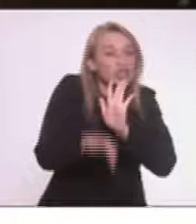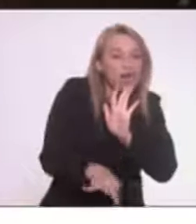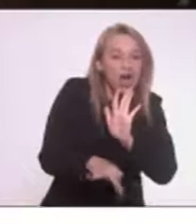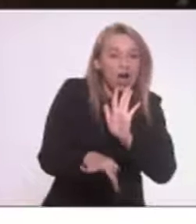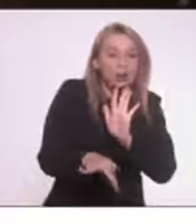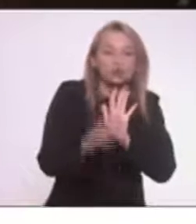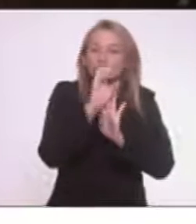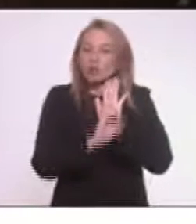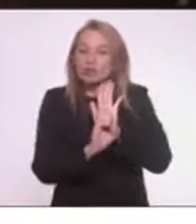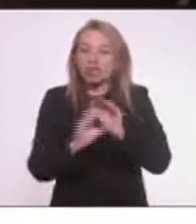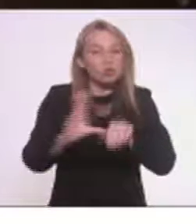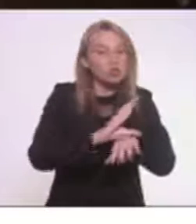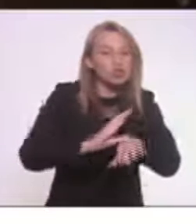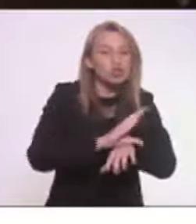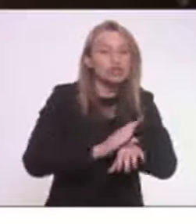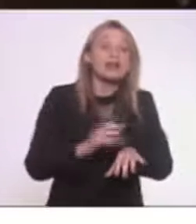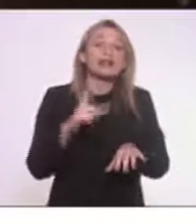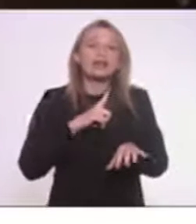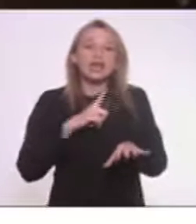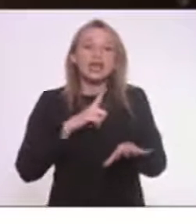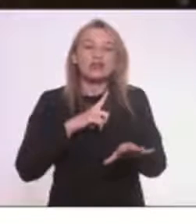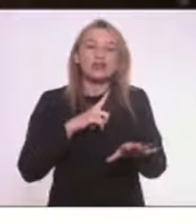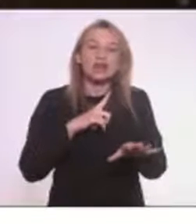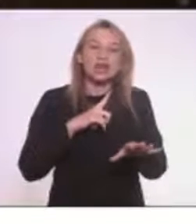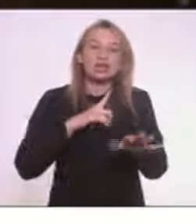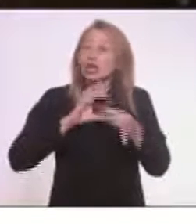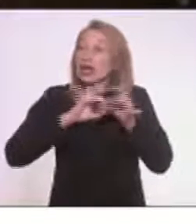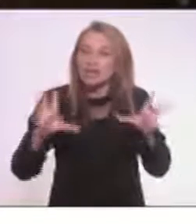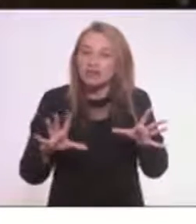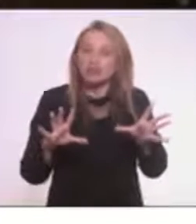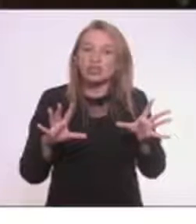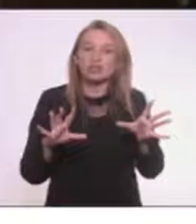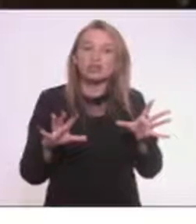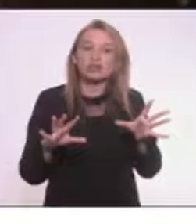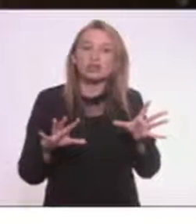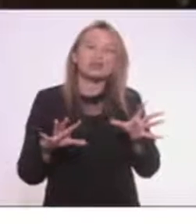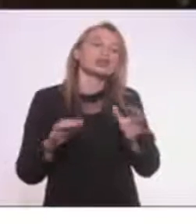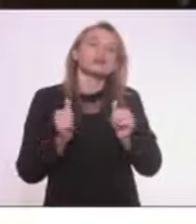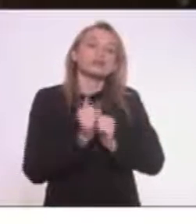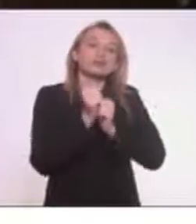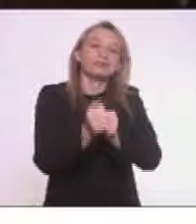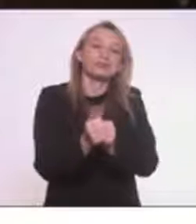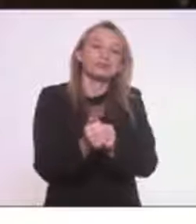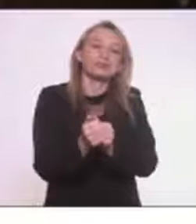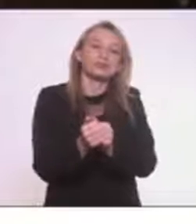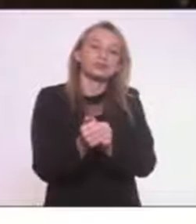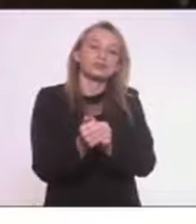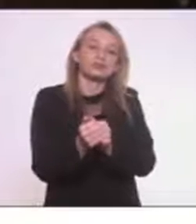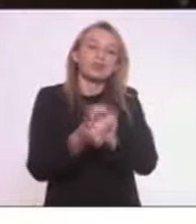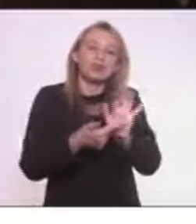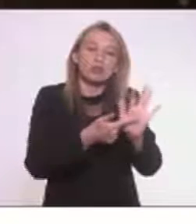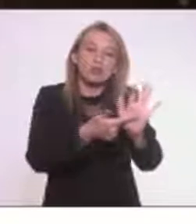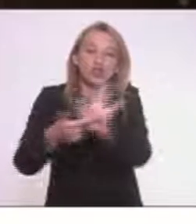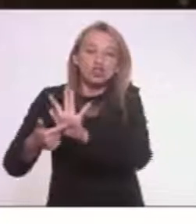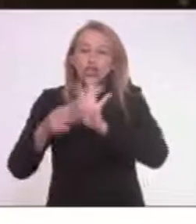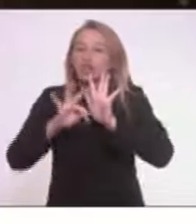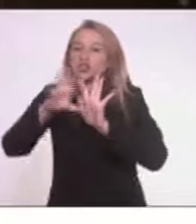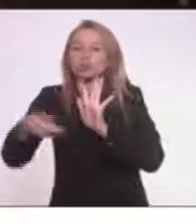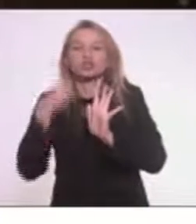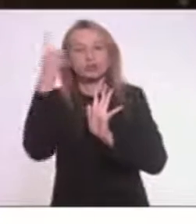emenda constitucional tenha ficado em aberto sem que esse encaminhamento fosse consensual entre todos os